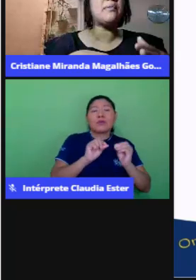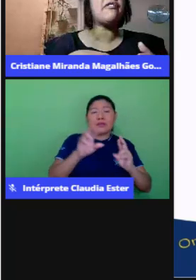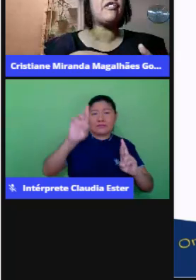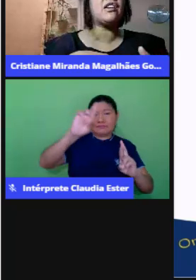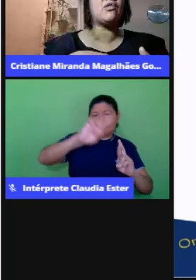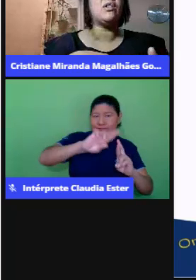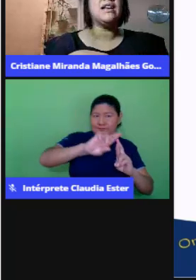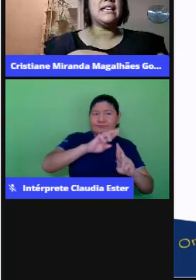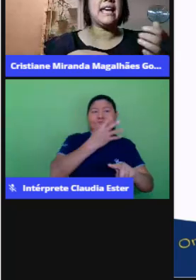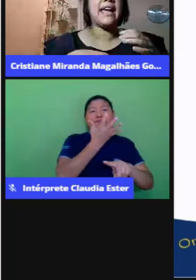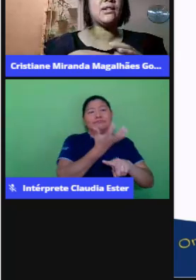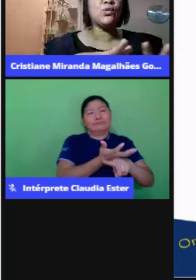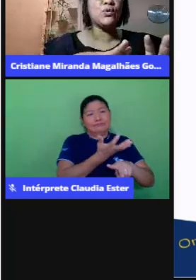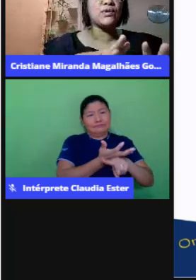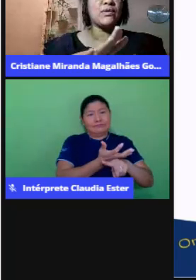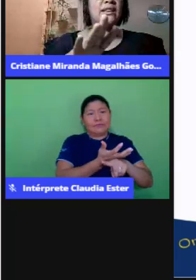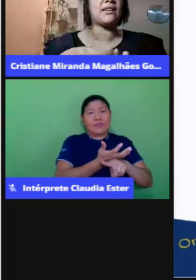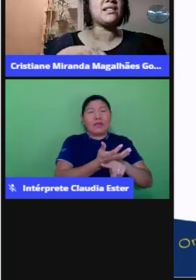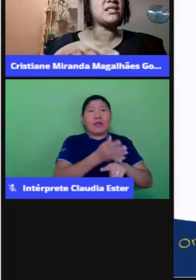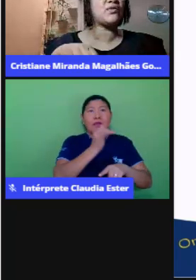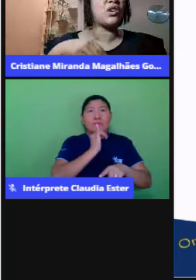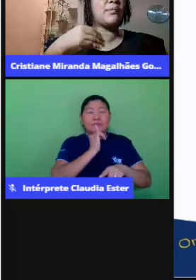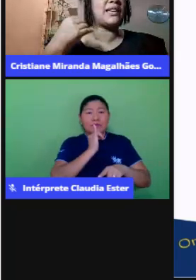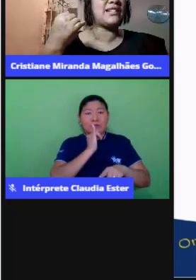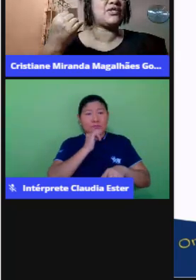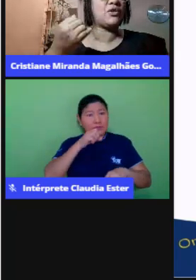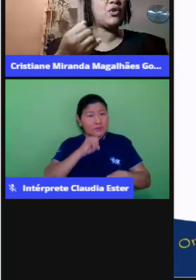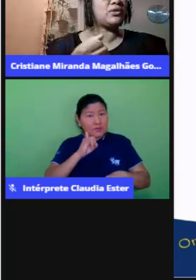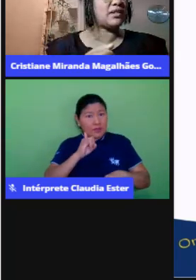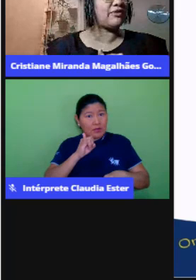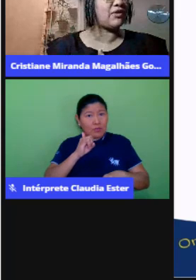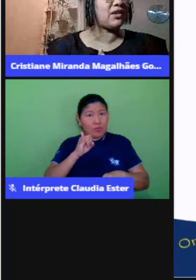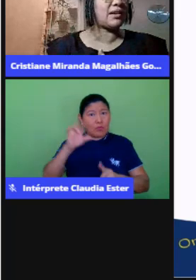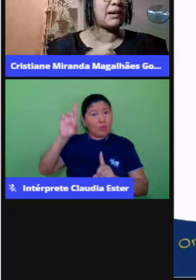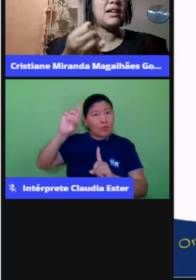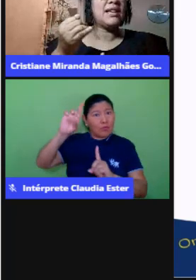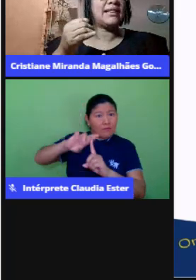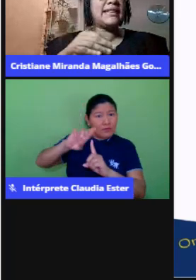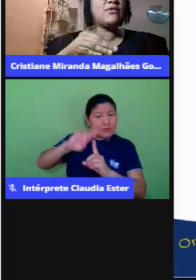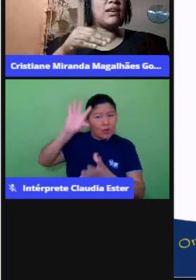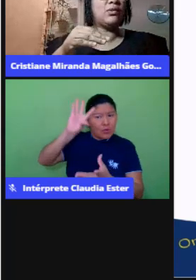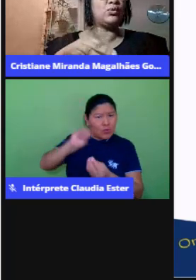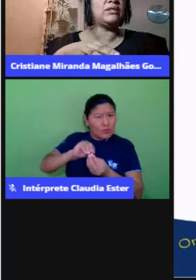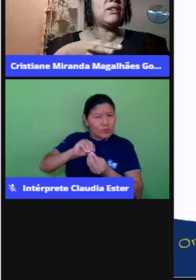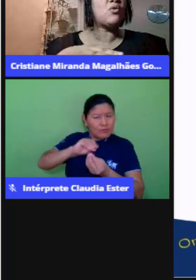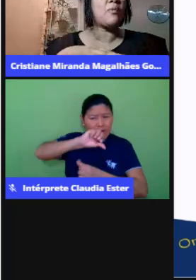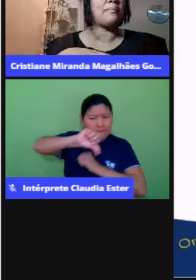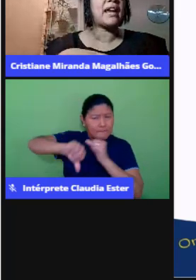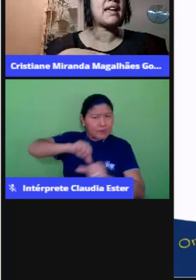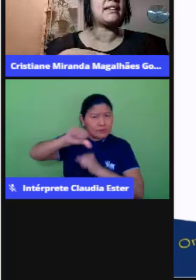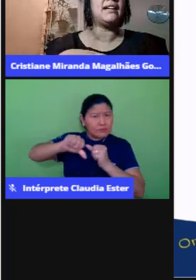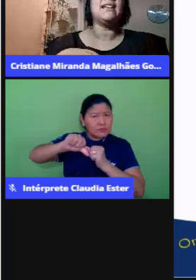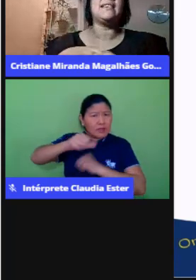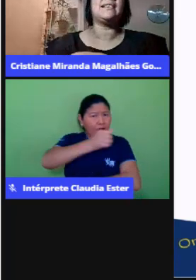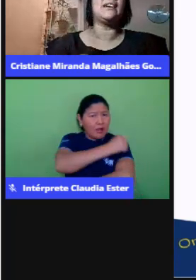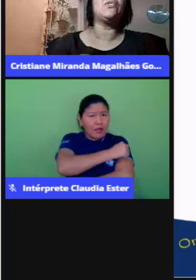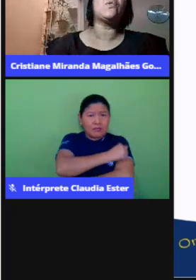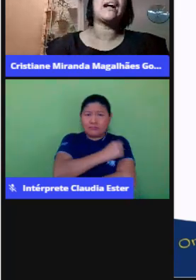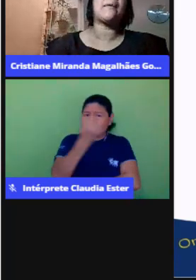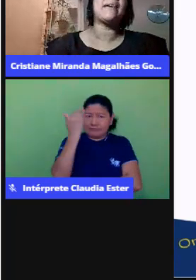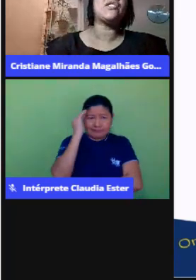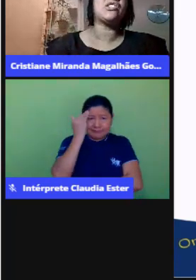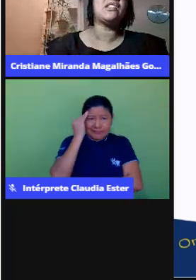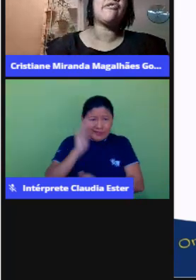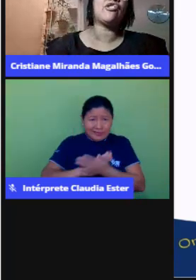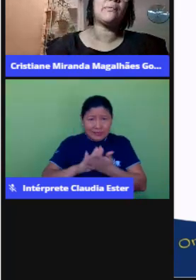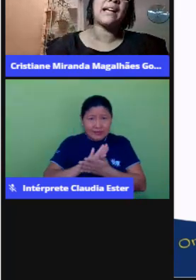eu simplifico e reduzo e transformo ele de outra forma que o aluno não compreenda, então